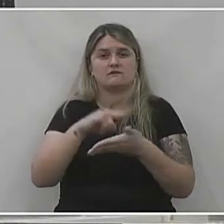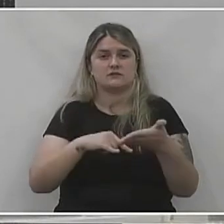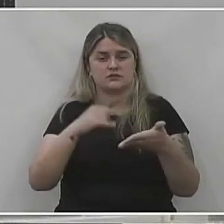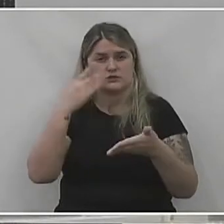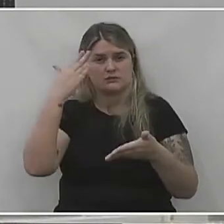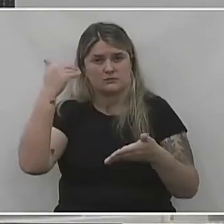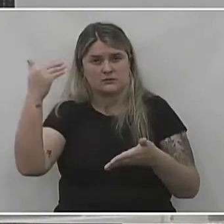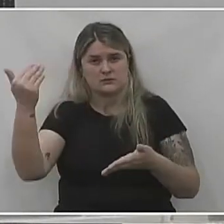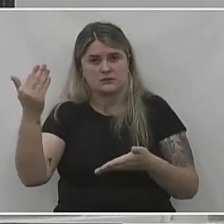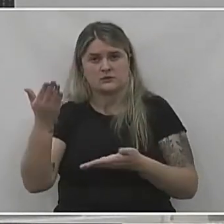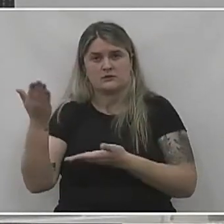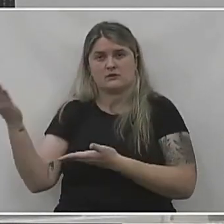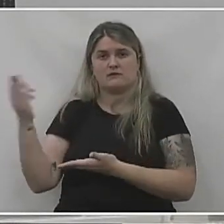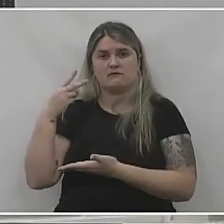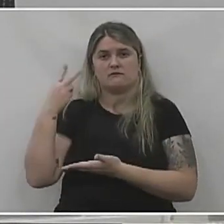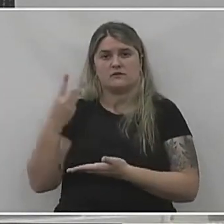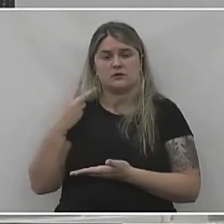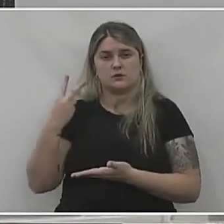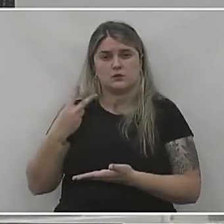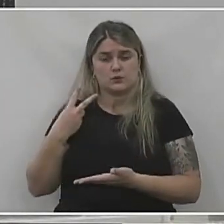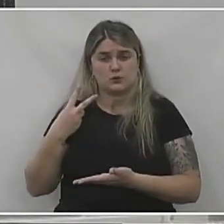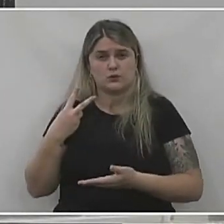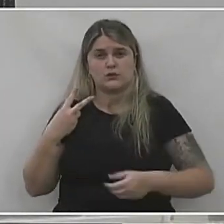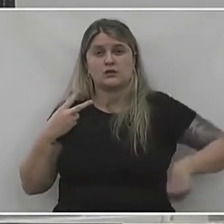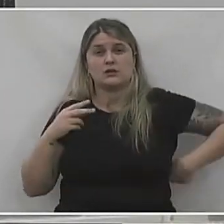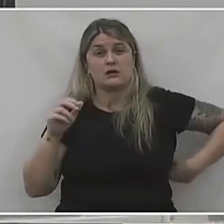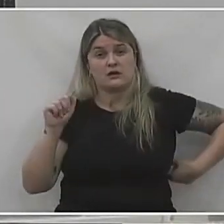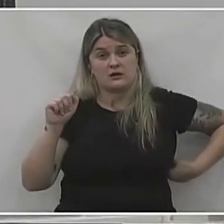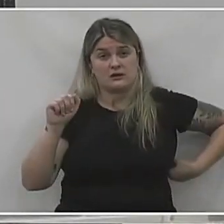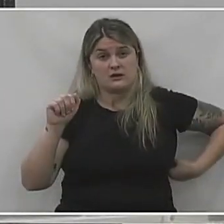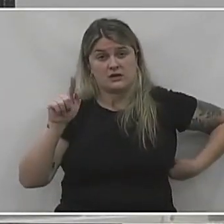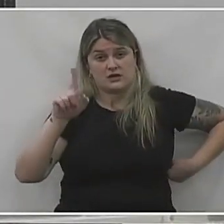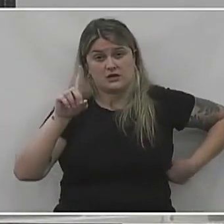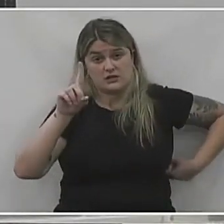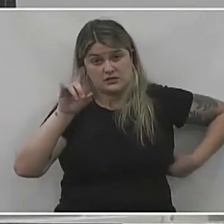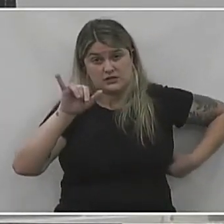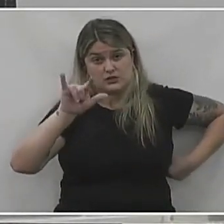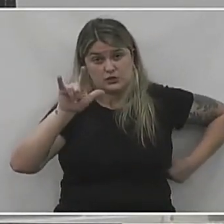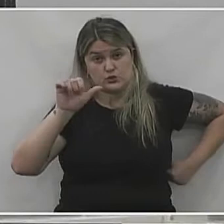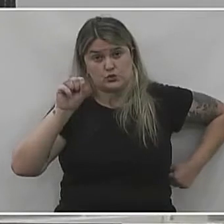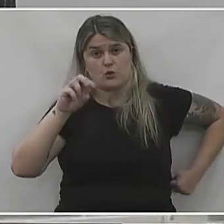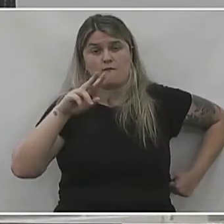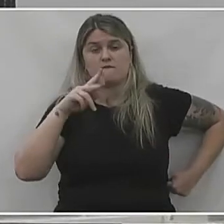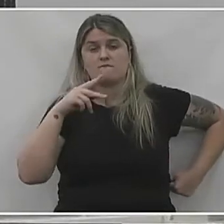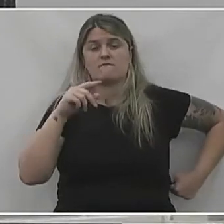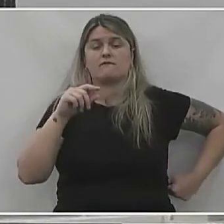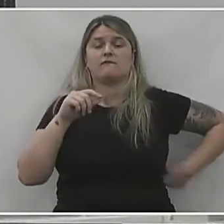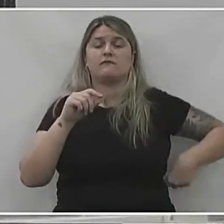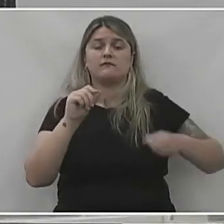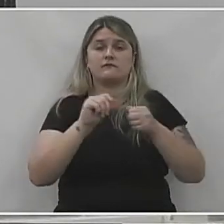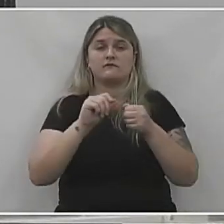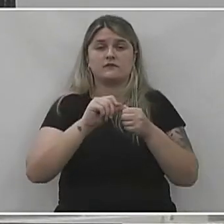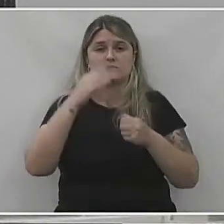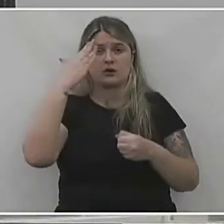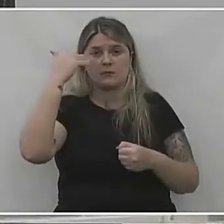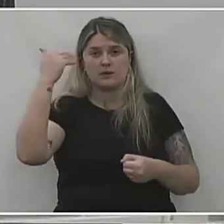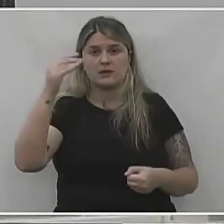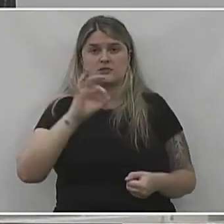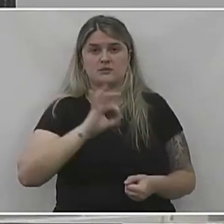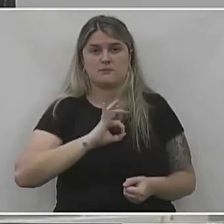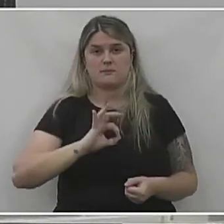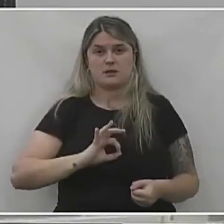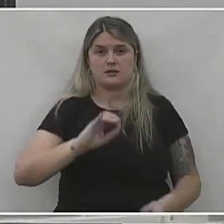da Moção do nosso caro Vereador Adilson Pires referente ao par Ah